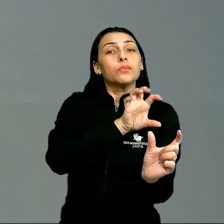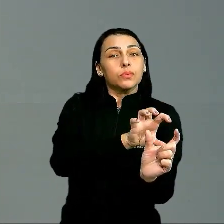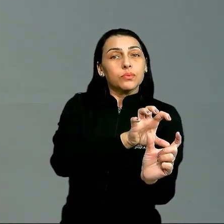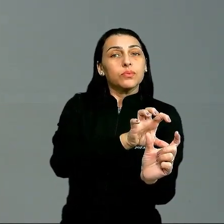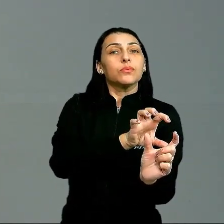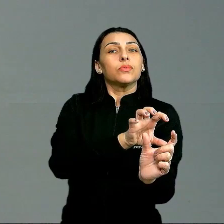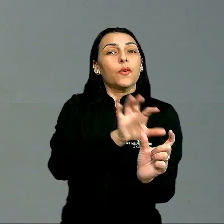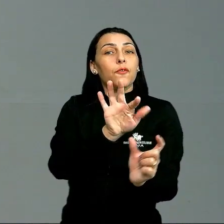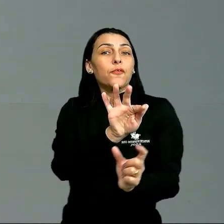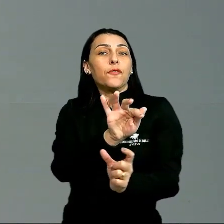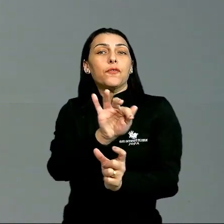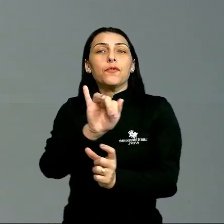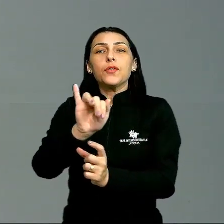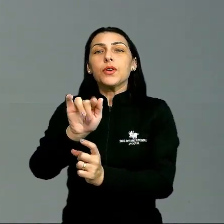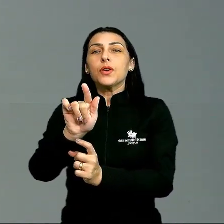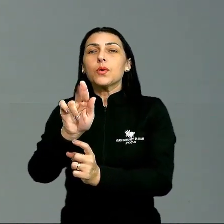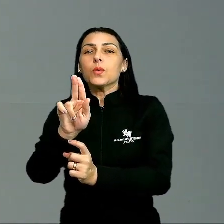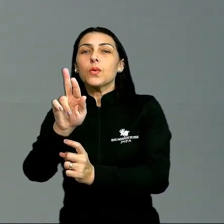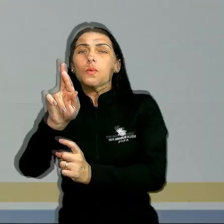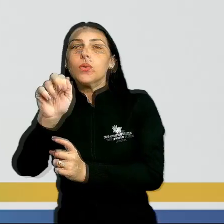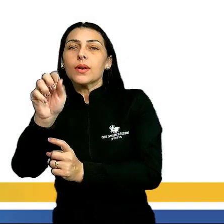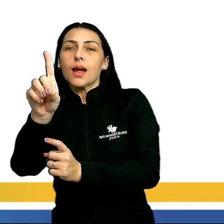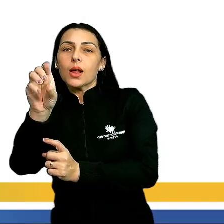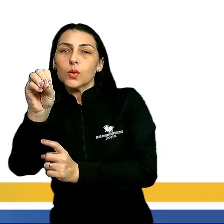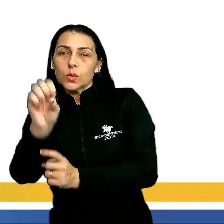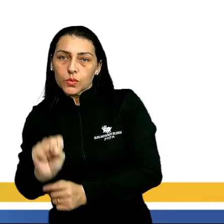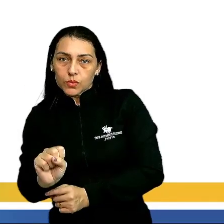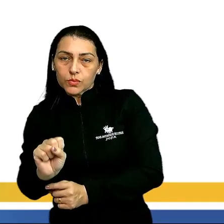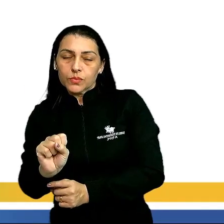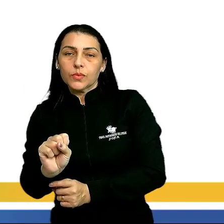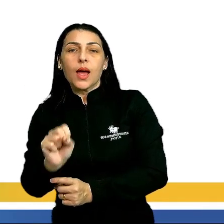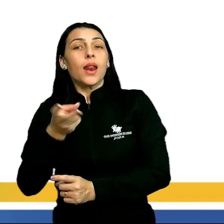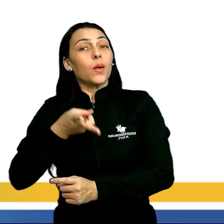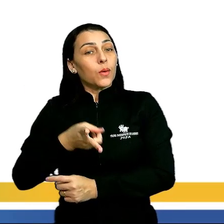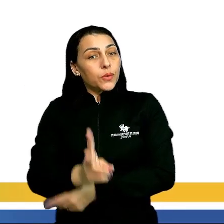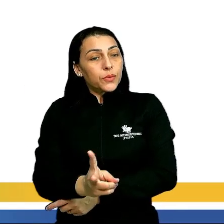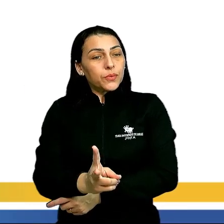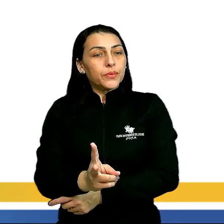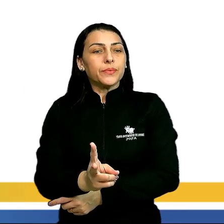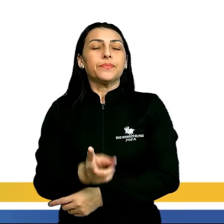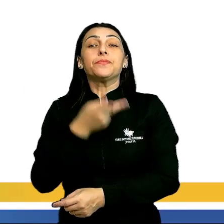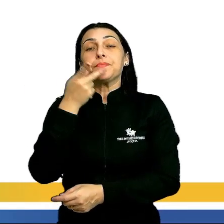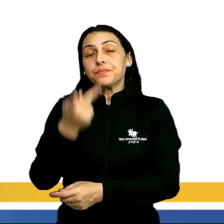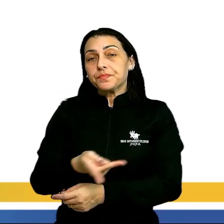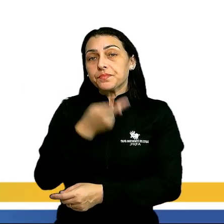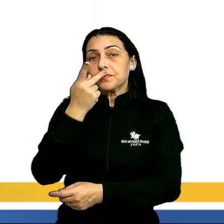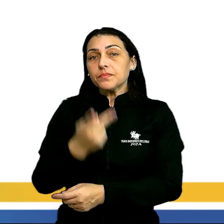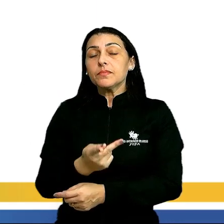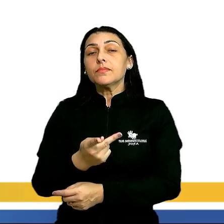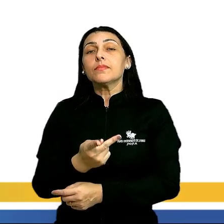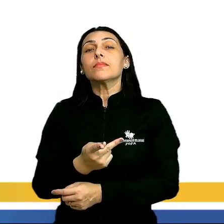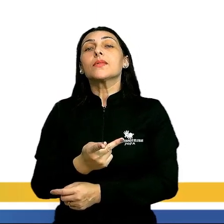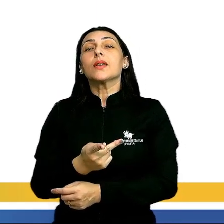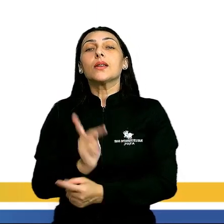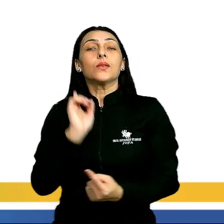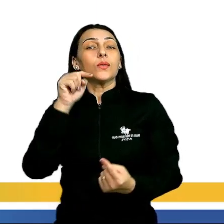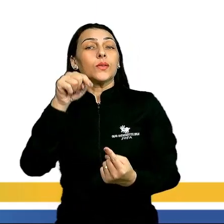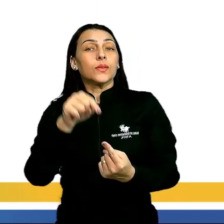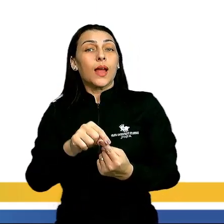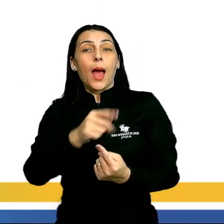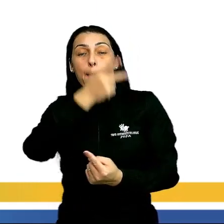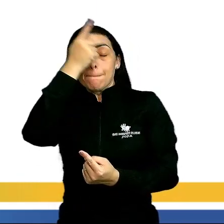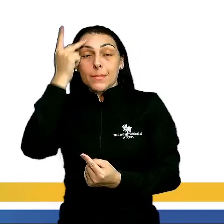são figurados. Por isso que é a função poética. E aí ele continua. Ele diz assim, nessa função, o